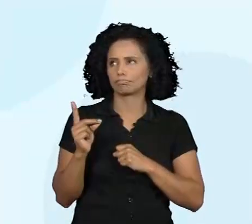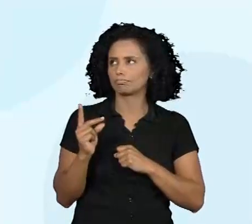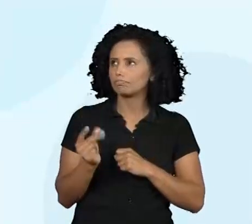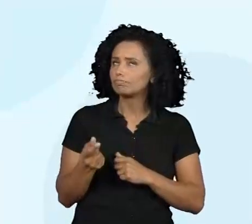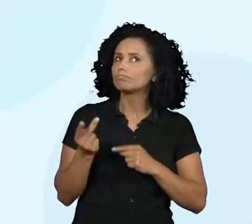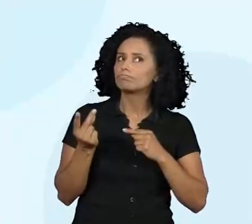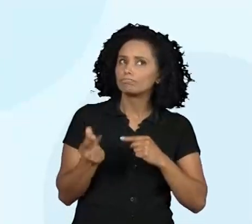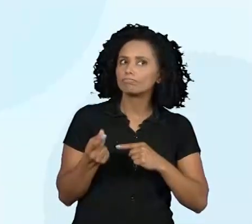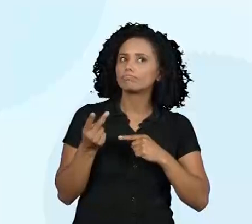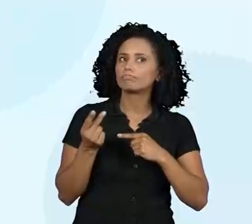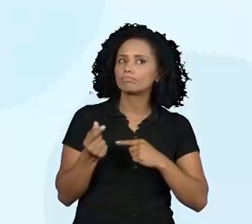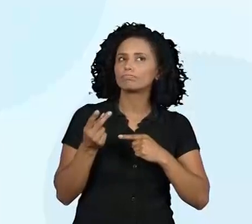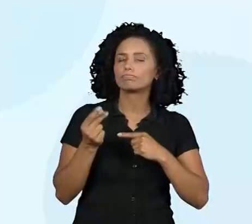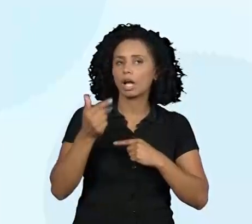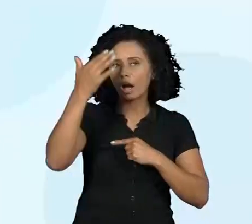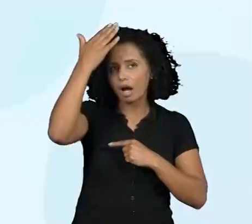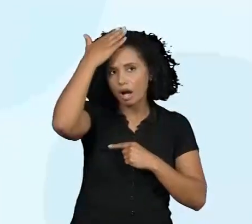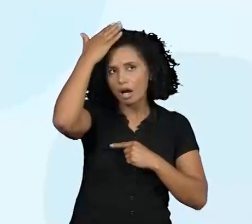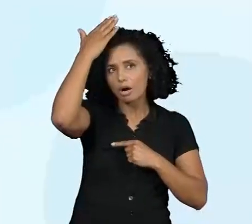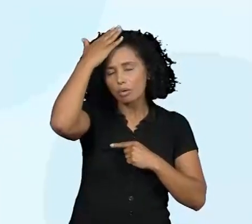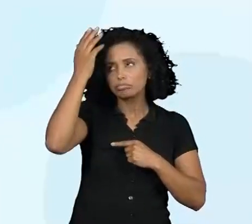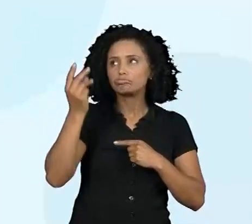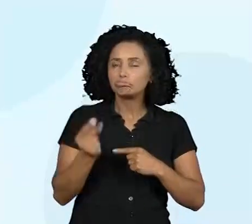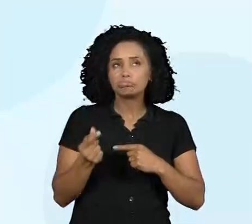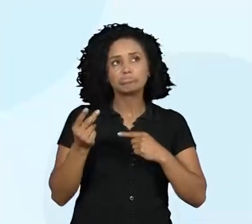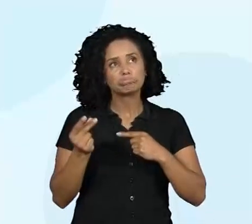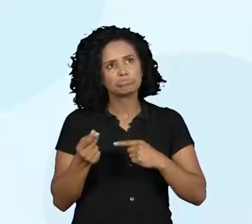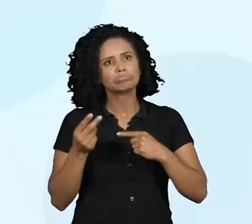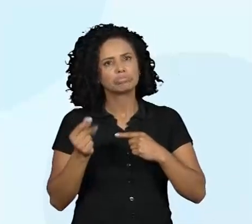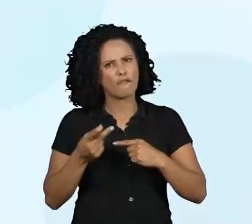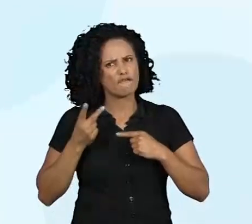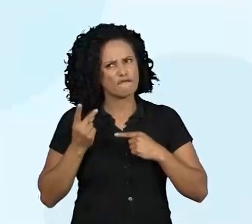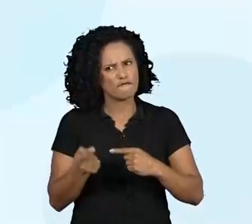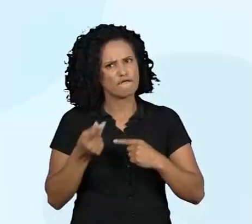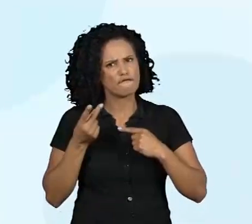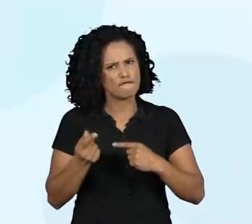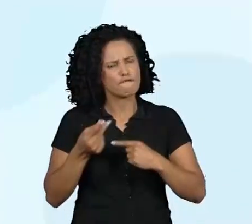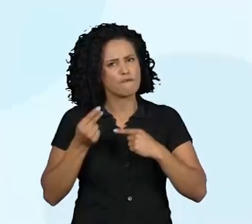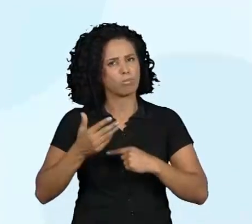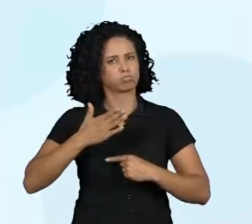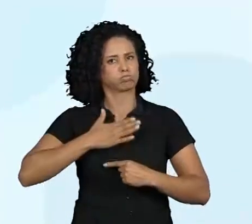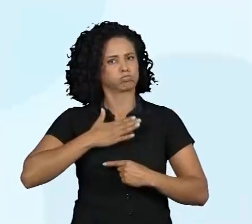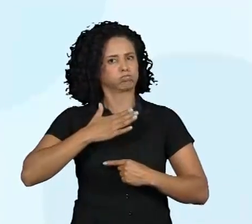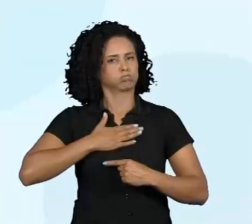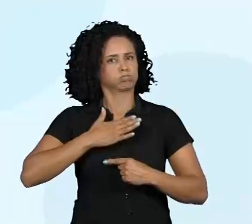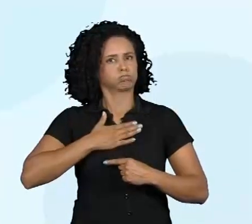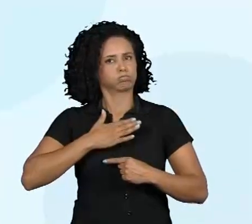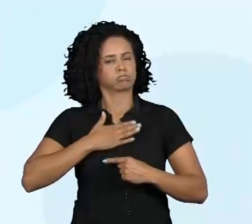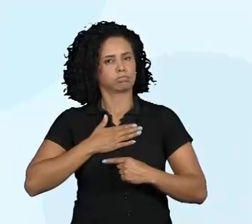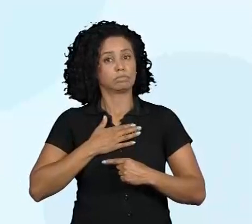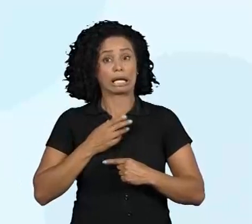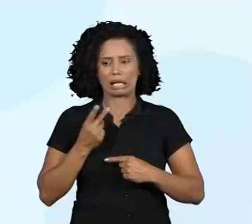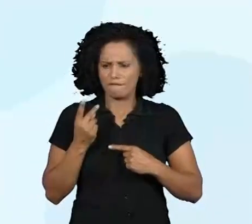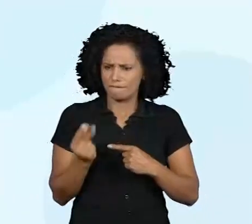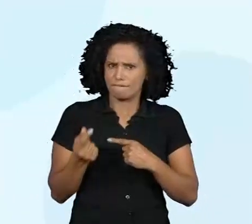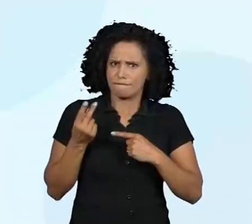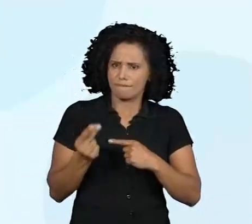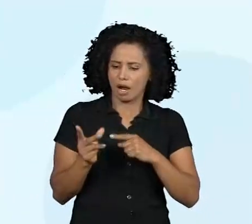agudo, o timbre é diferente. E para estalar aí, nós utilizamos os 2 dedos, não é?